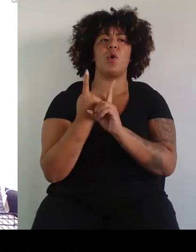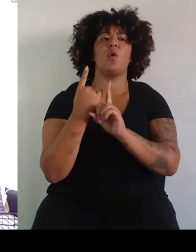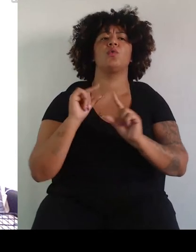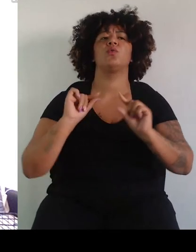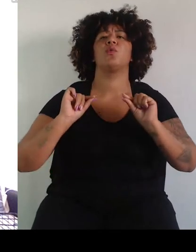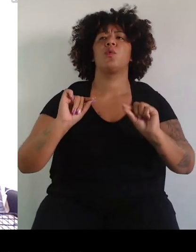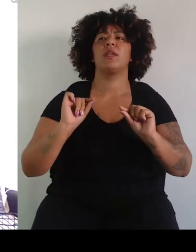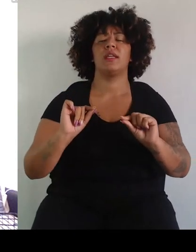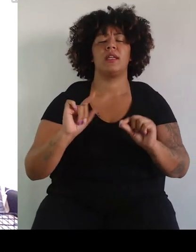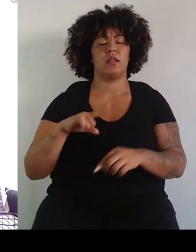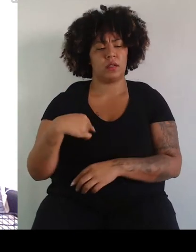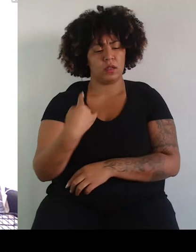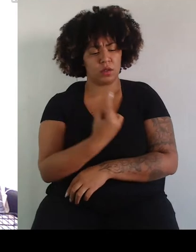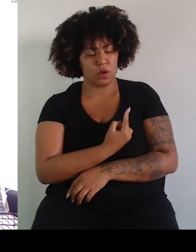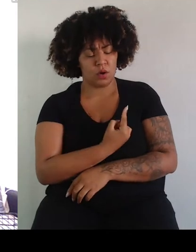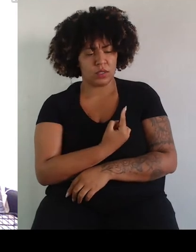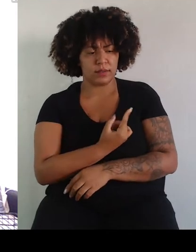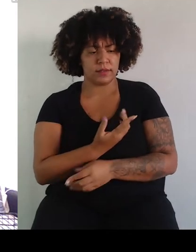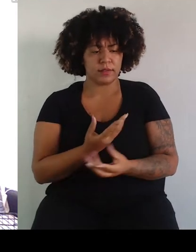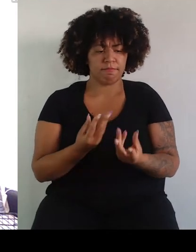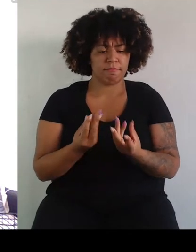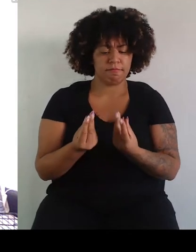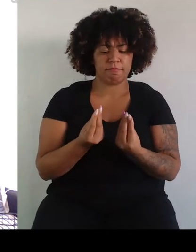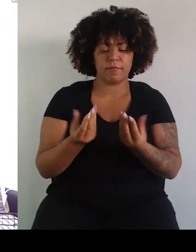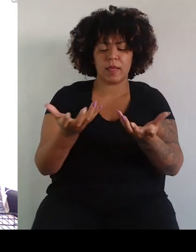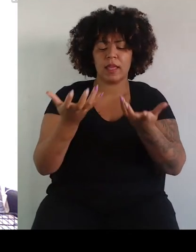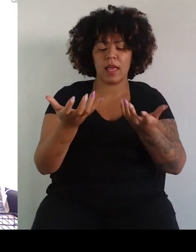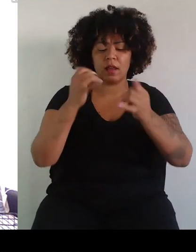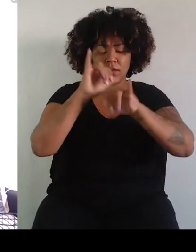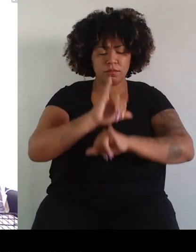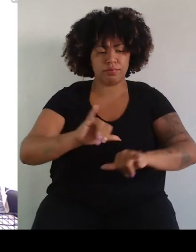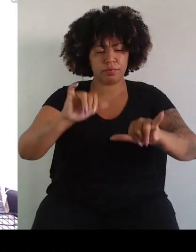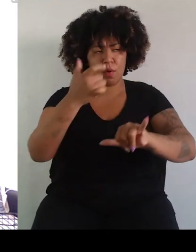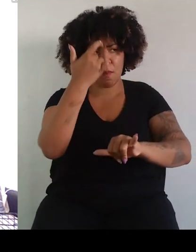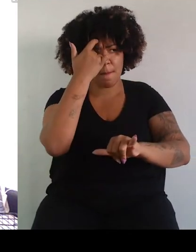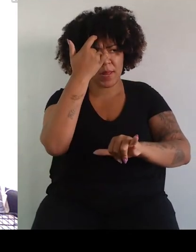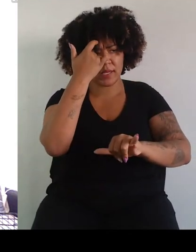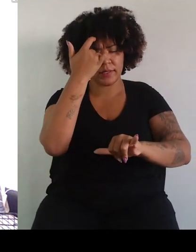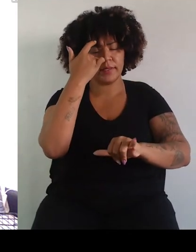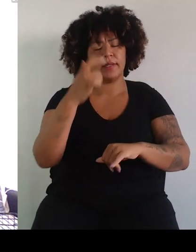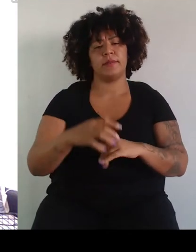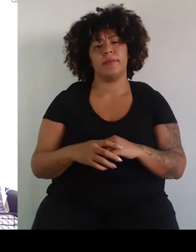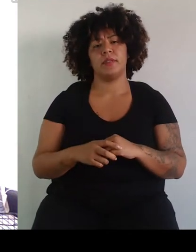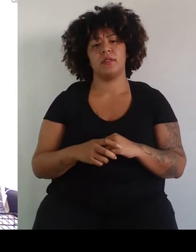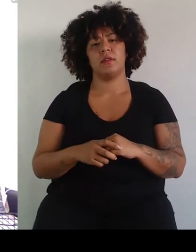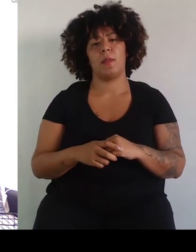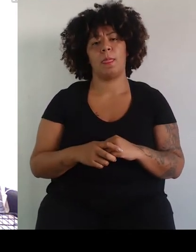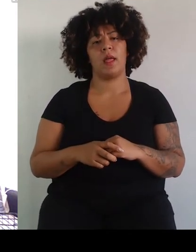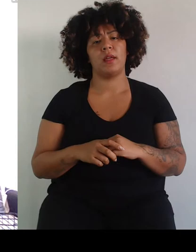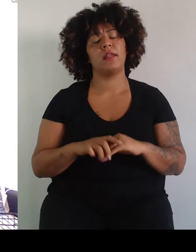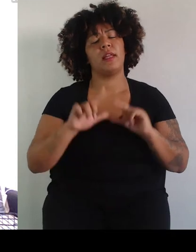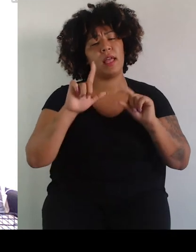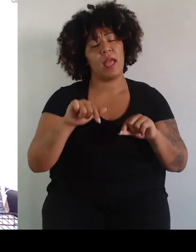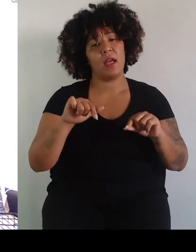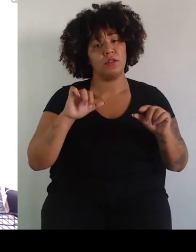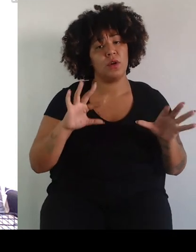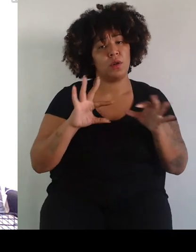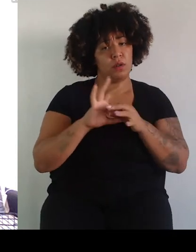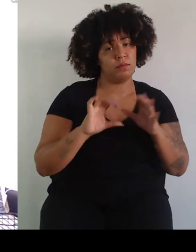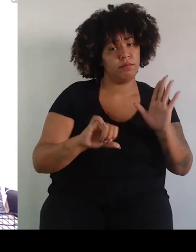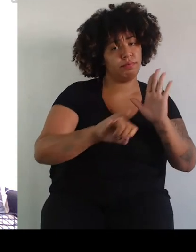que nós estamos querendo dizer pensamos em identidade o aspecto